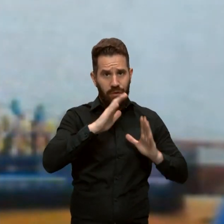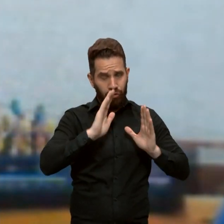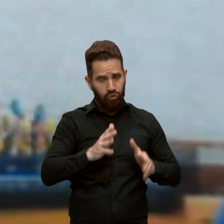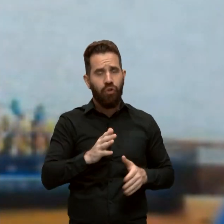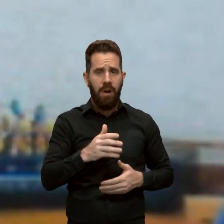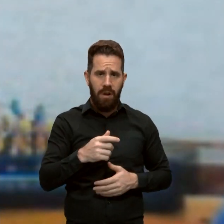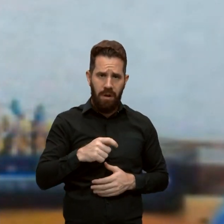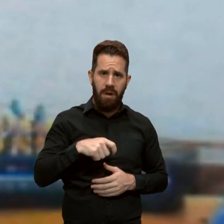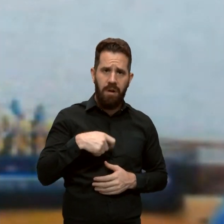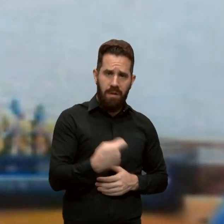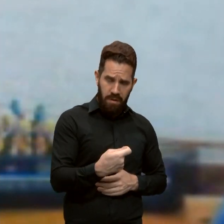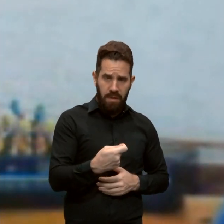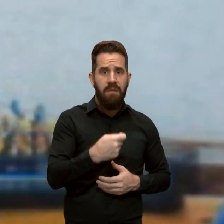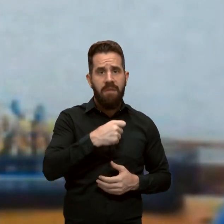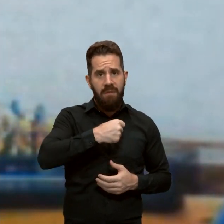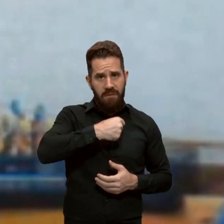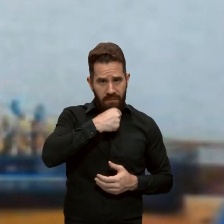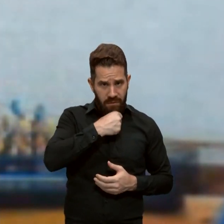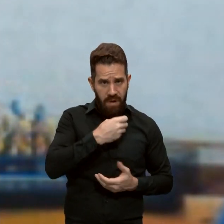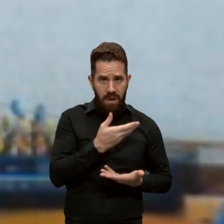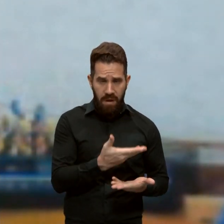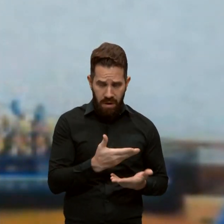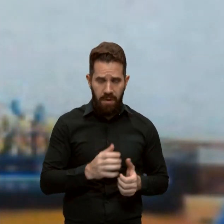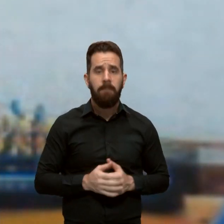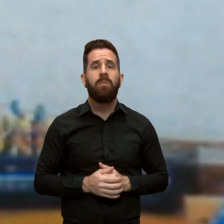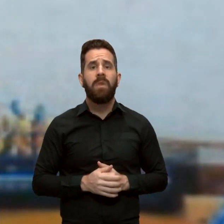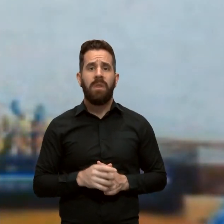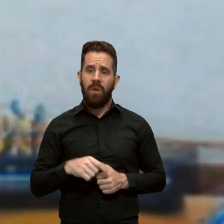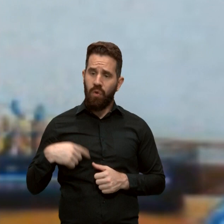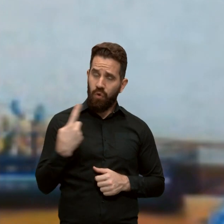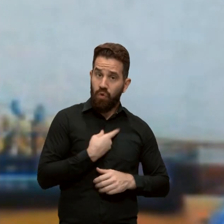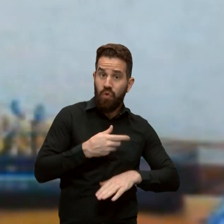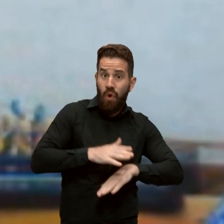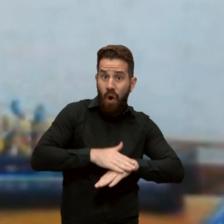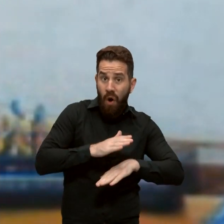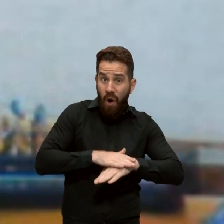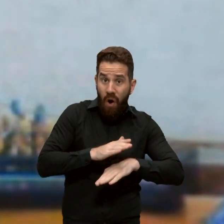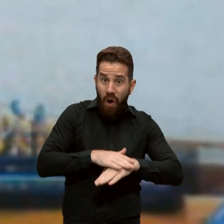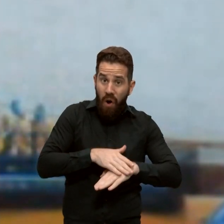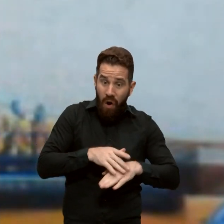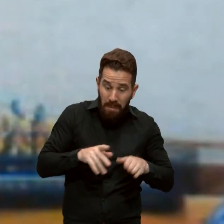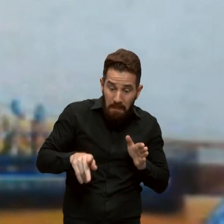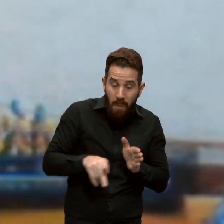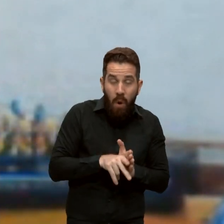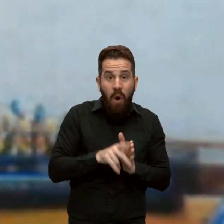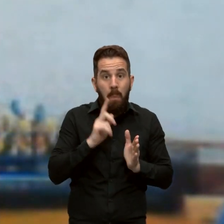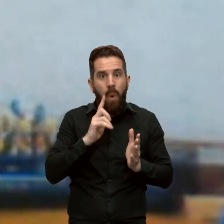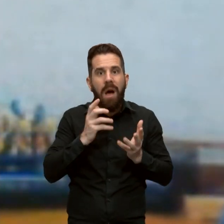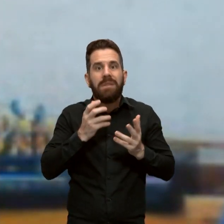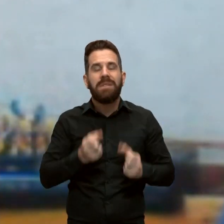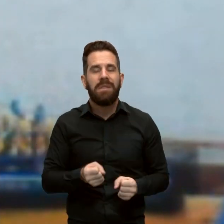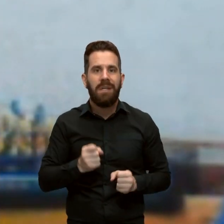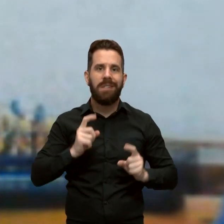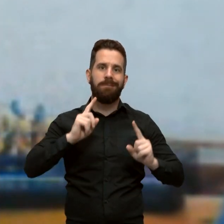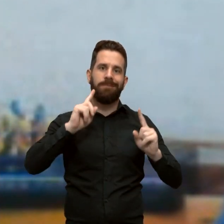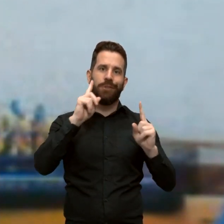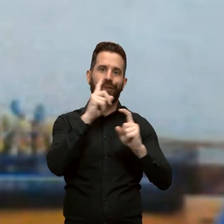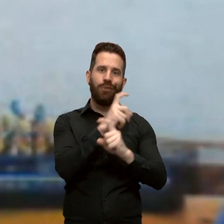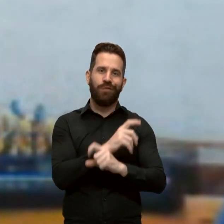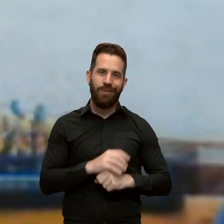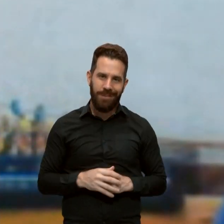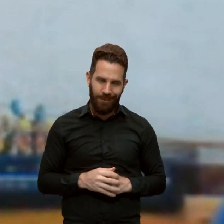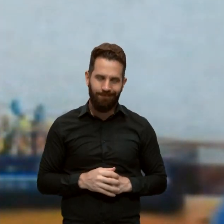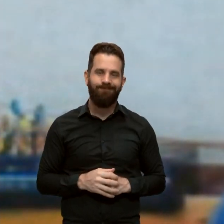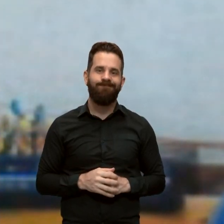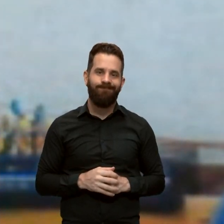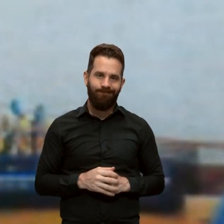é? Então, nós mesmos temos dificuldade de aceitar esse processo natural. Então, o que que ocorre? De uma certa